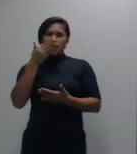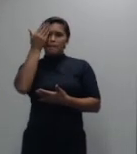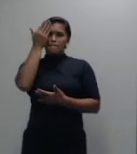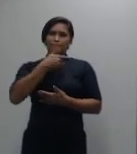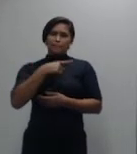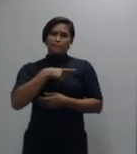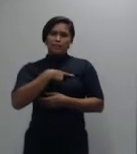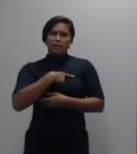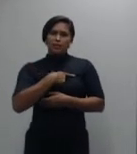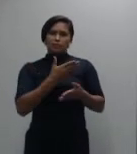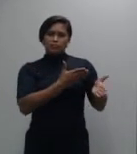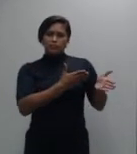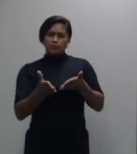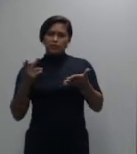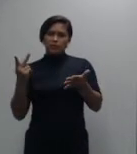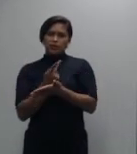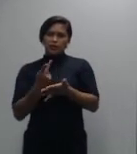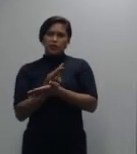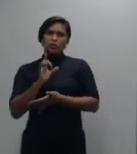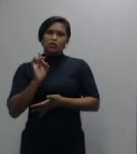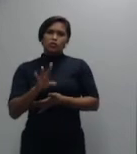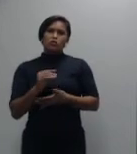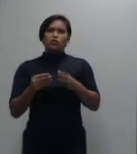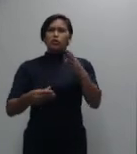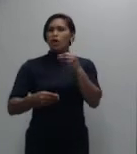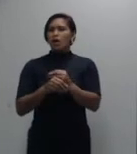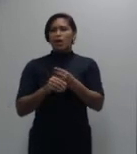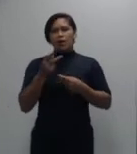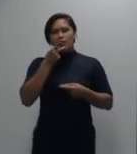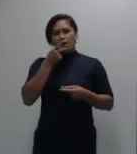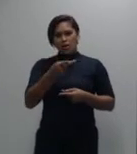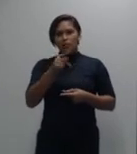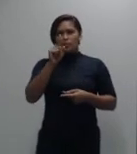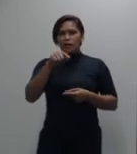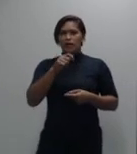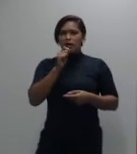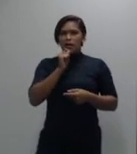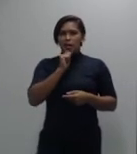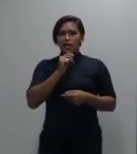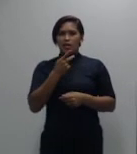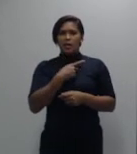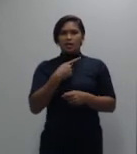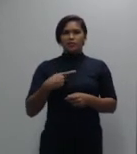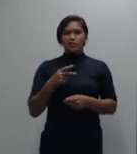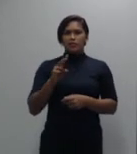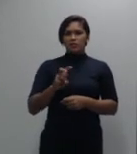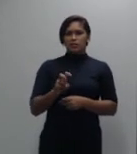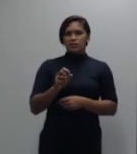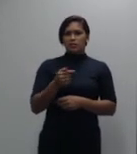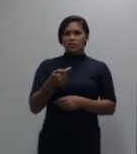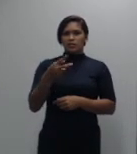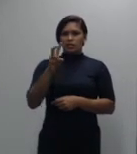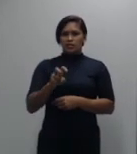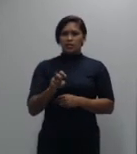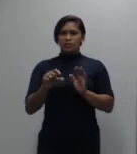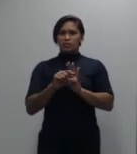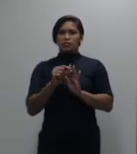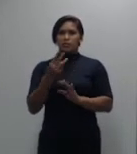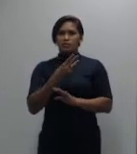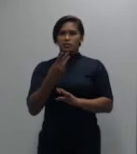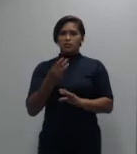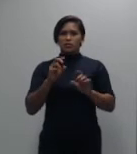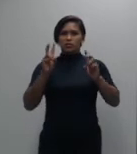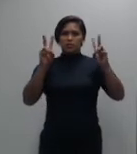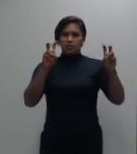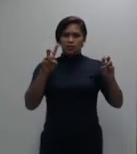por meio ilícito apenas uma rematch respirar o momento ainda folhas 85 para o terceiro a garrafa com